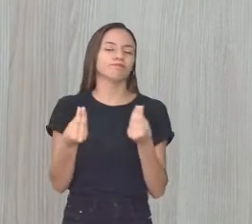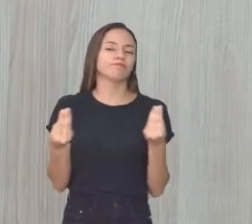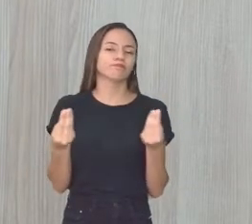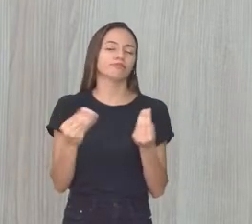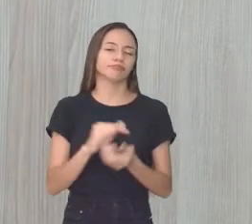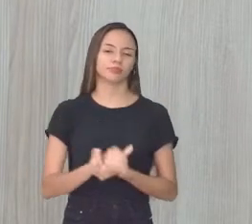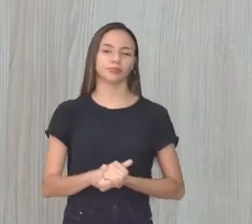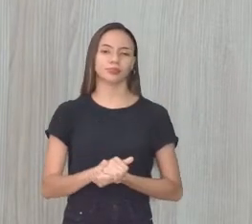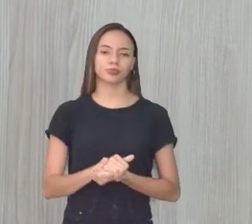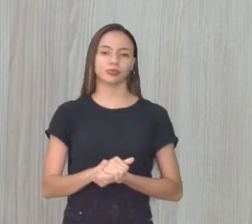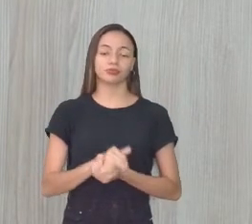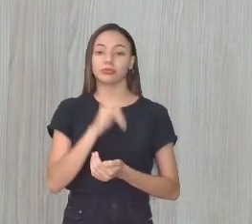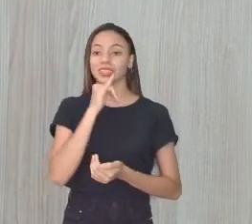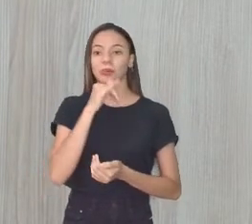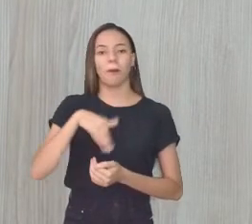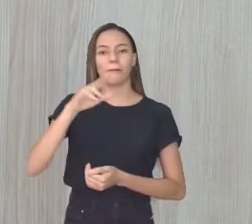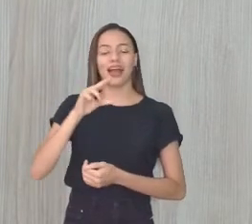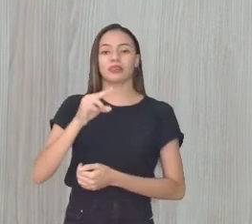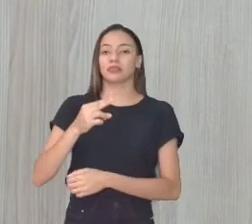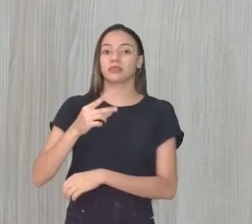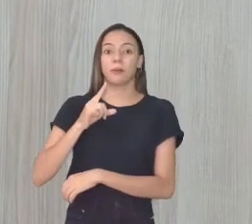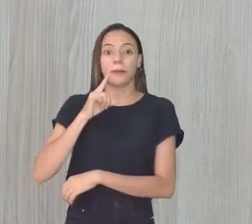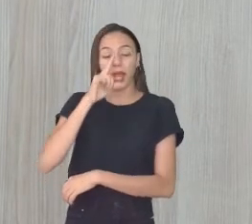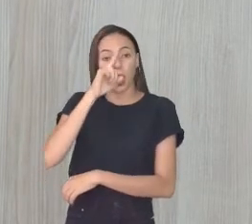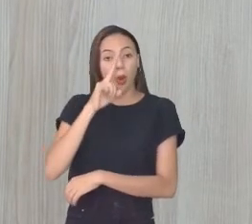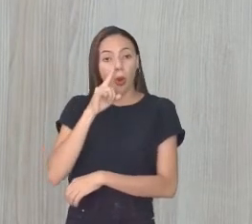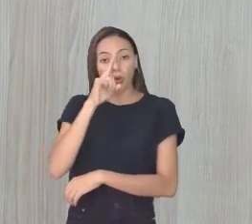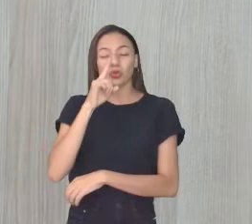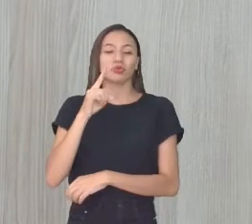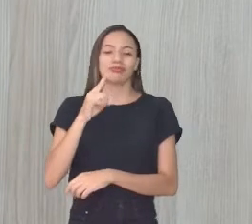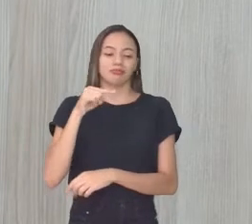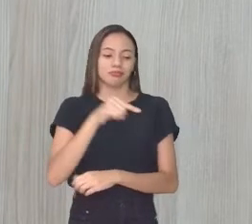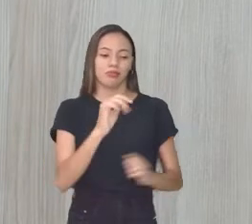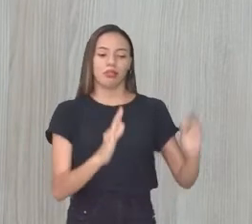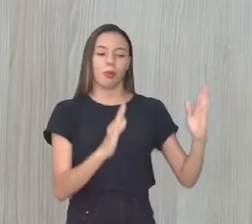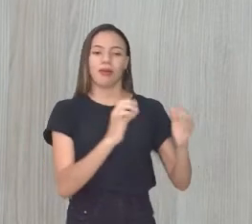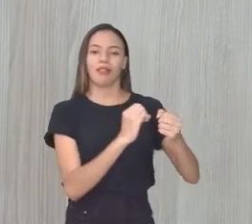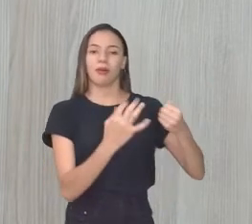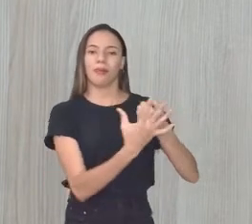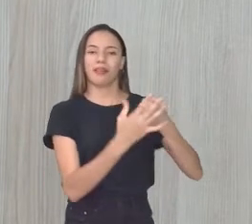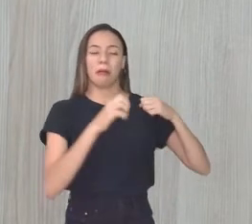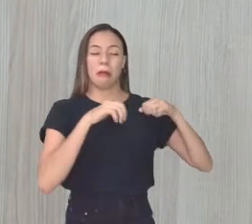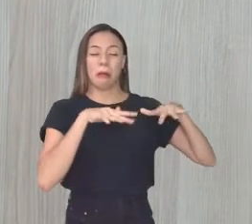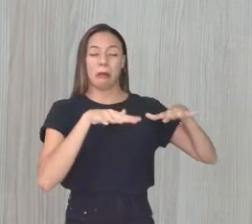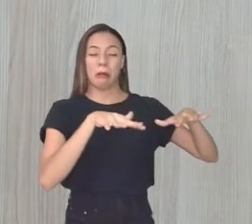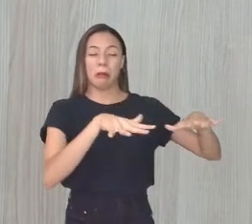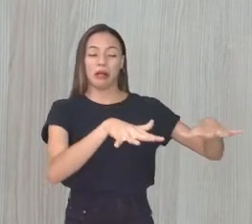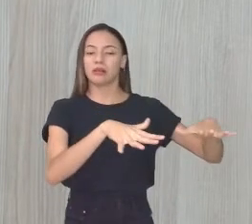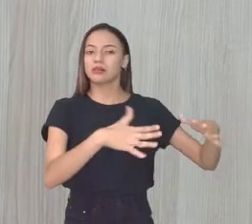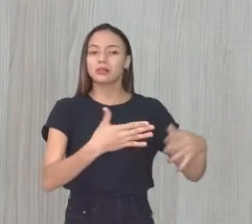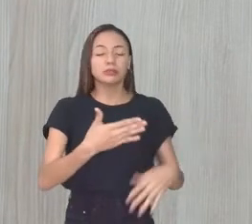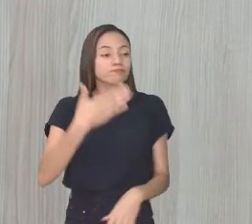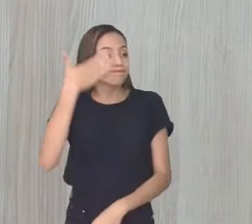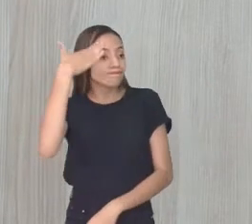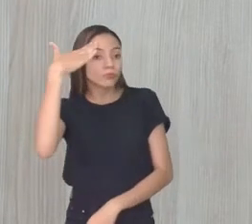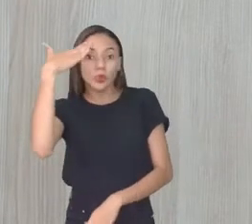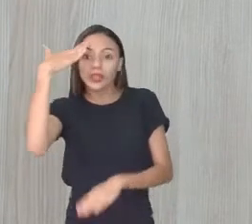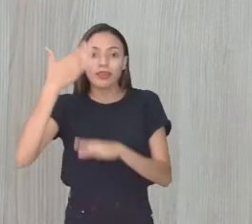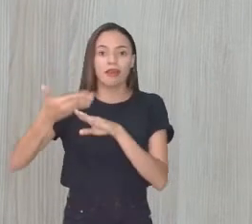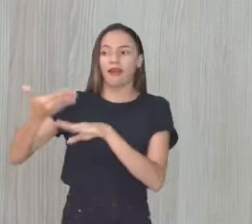assim, gritante da pandemia, né, no auge ali da pandemia, que a gente não entendia muito bem como é que isso